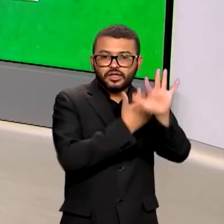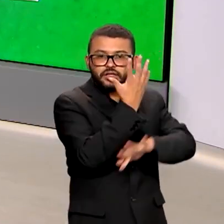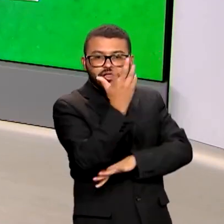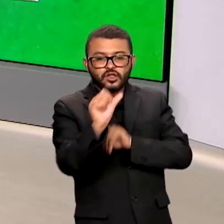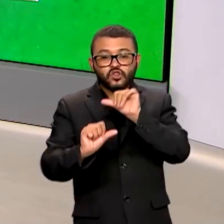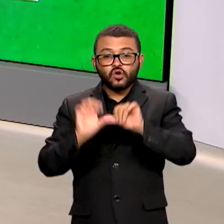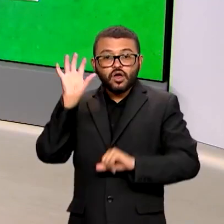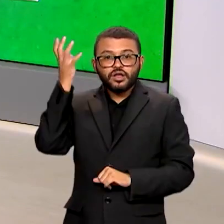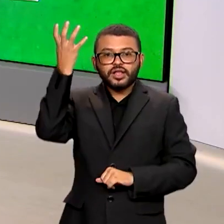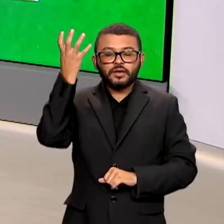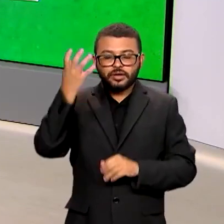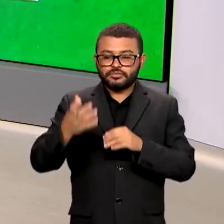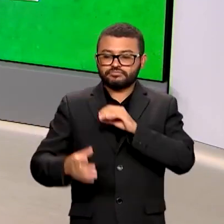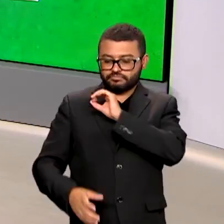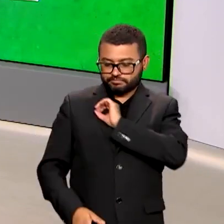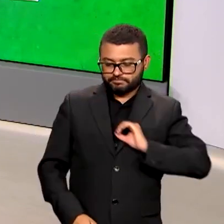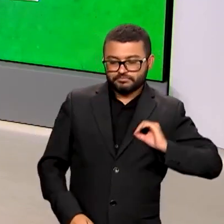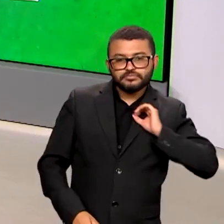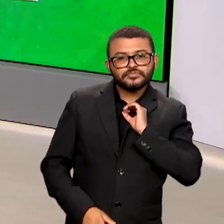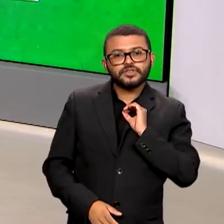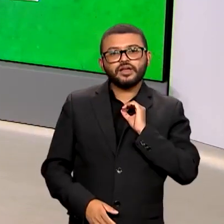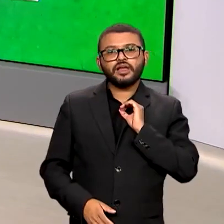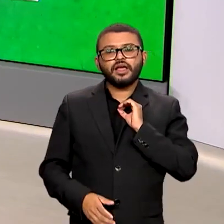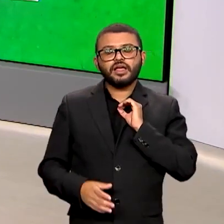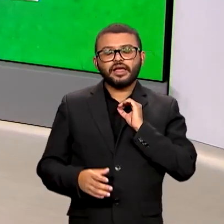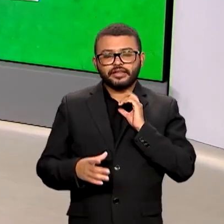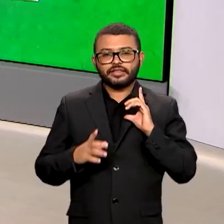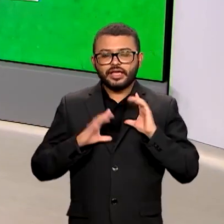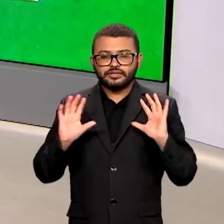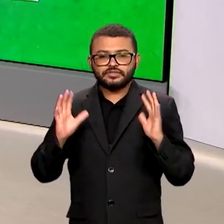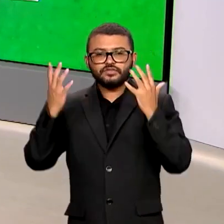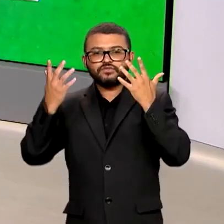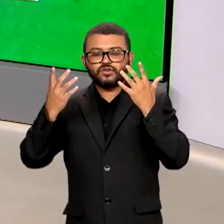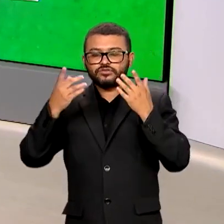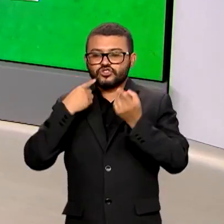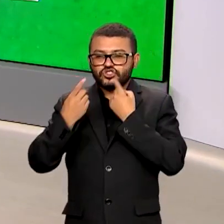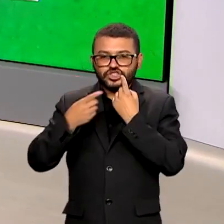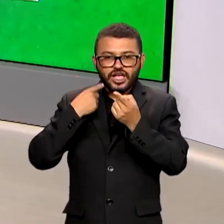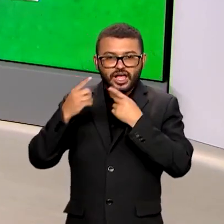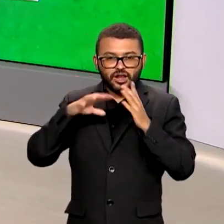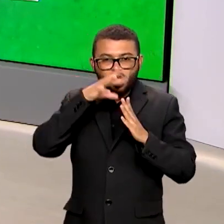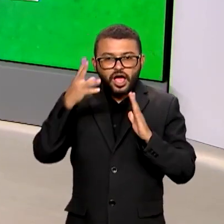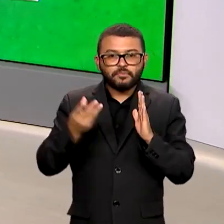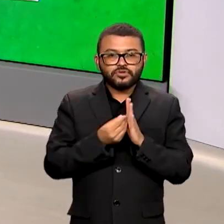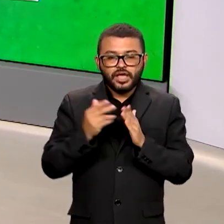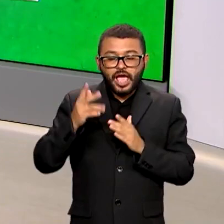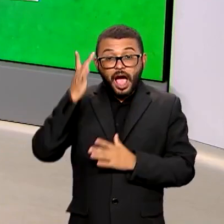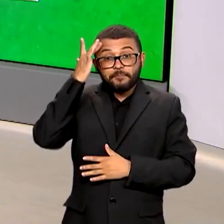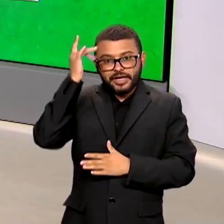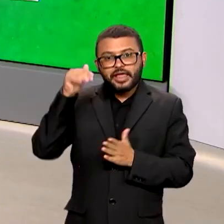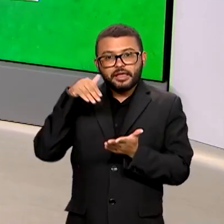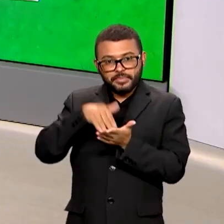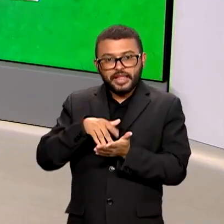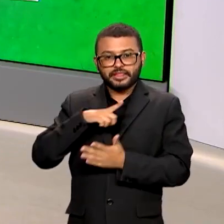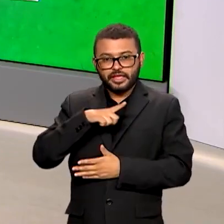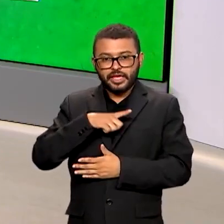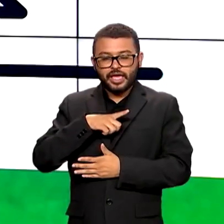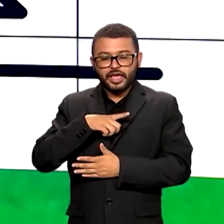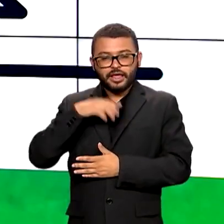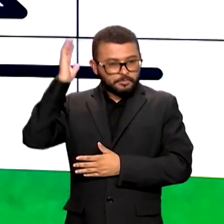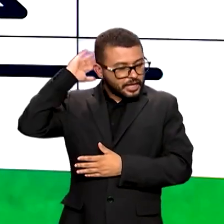do Clima, Marina Silva, na cerimônia de abertura dos Diálogos Amazônicos, evento que segue até amanhã em Belém, no